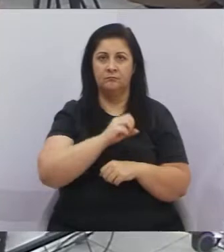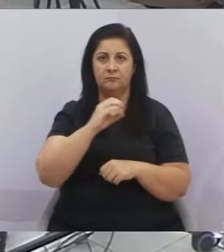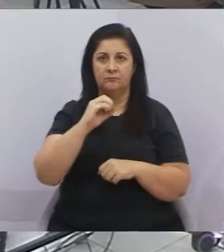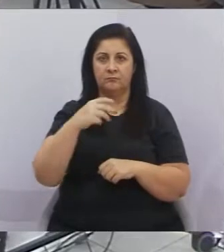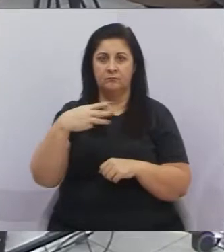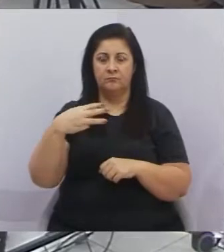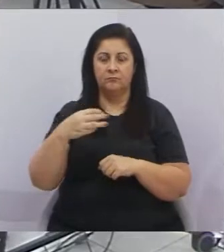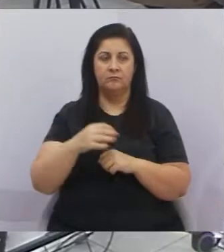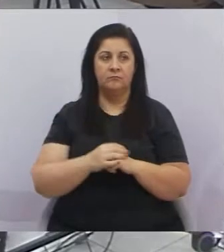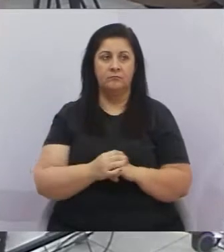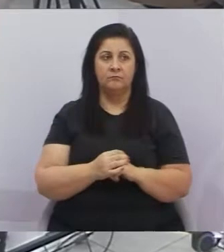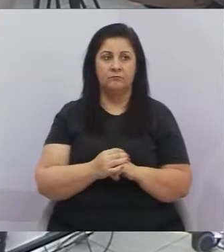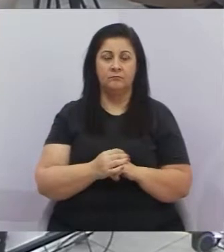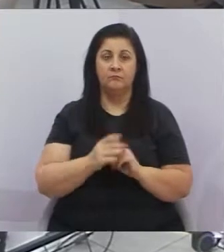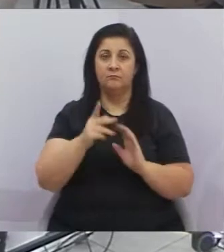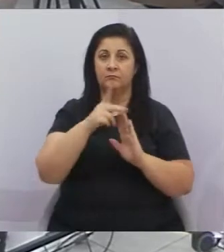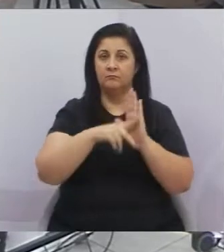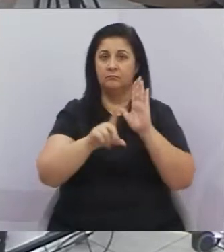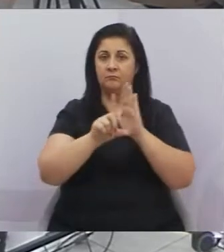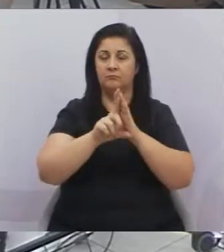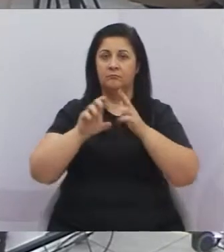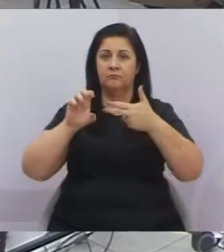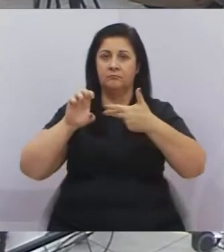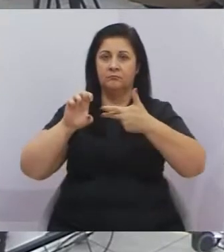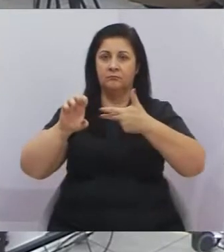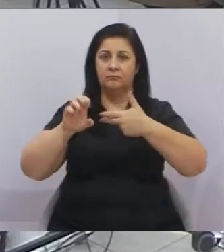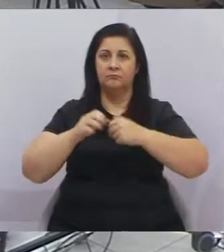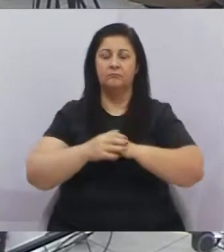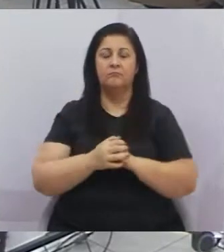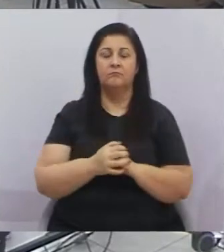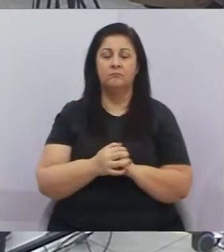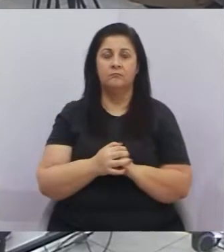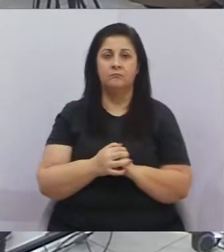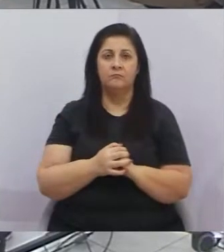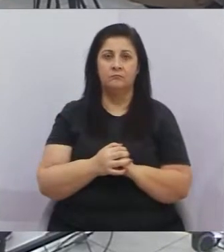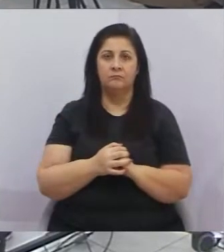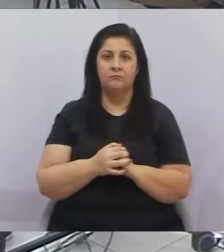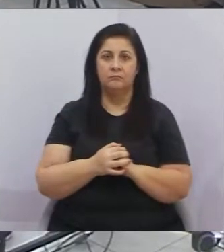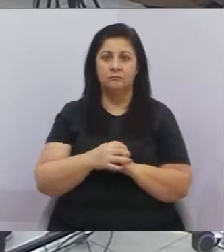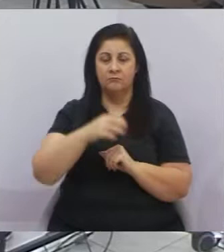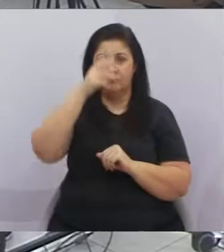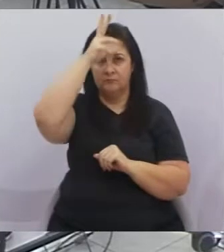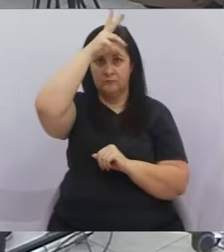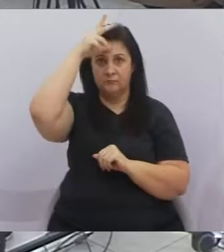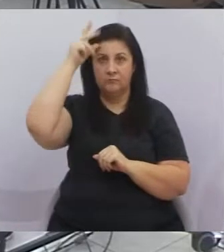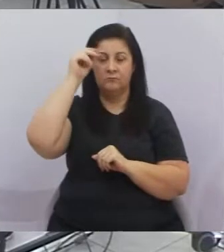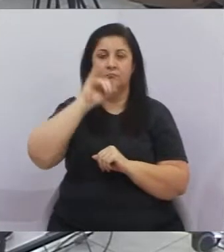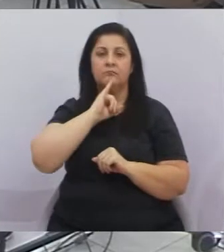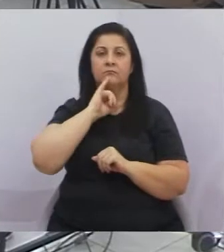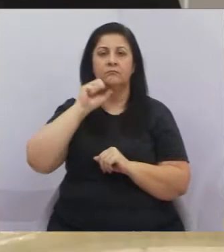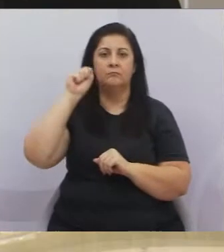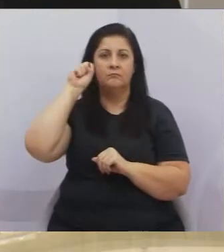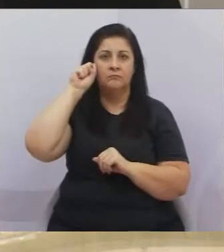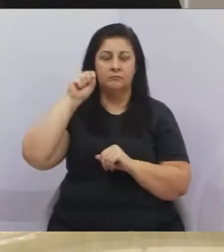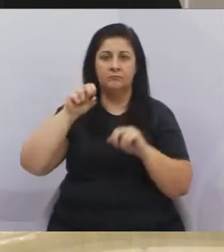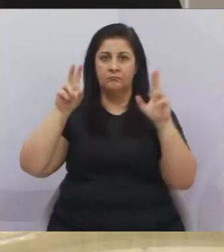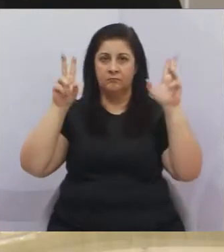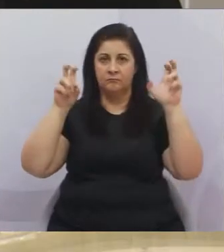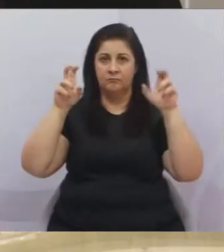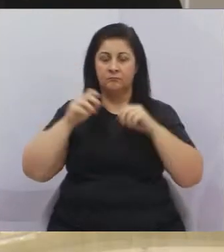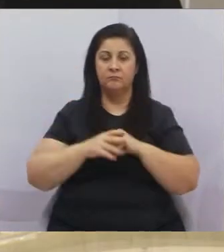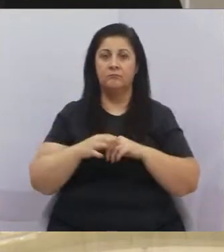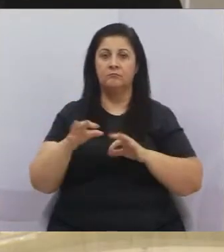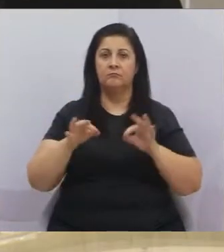013/2021, projeto de lei do Executivo. Autoria: Prefeito Municipal Isaías Joé de Santana. Assunto: